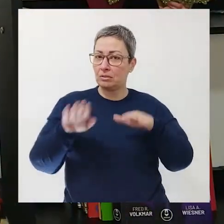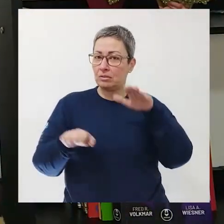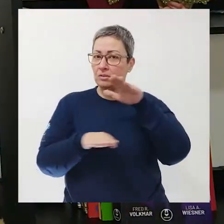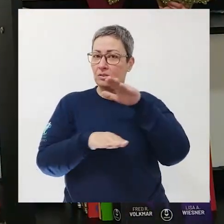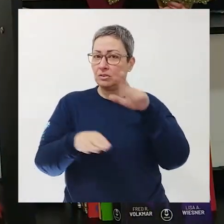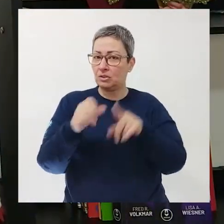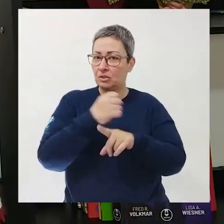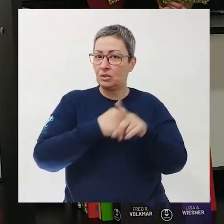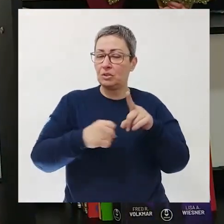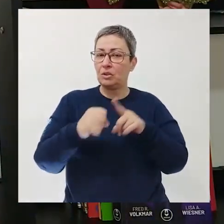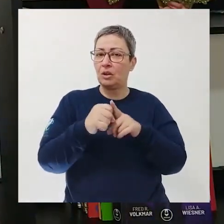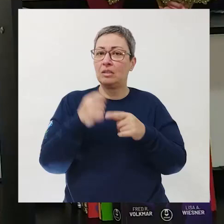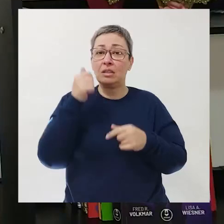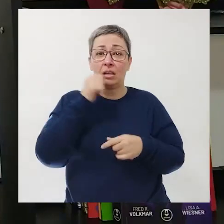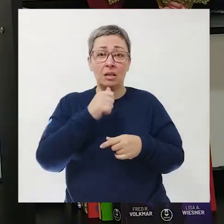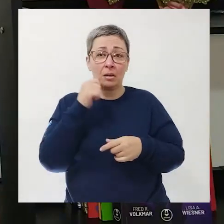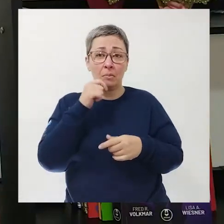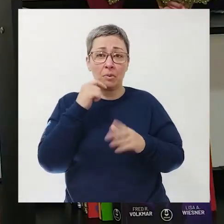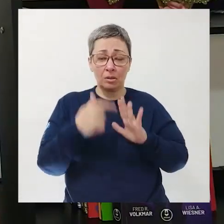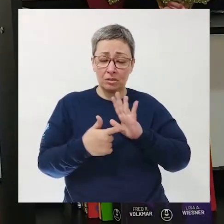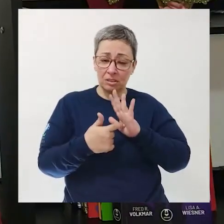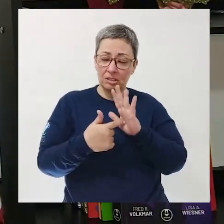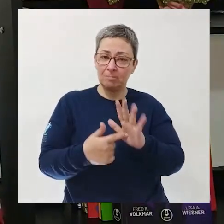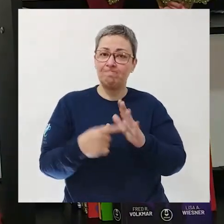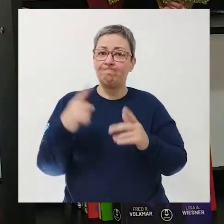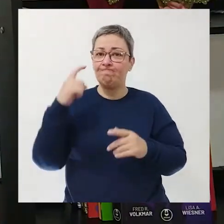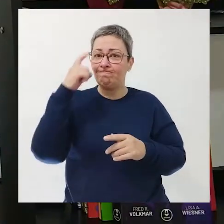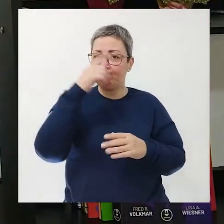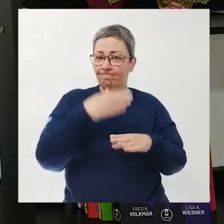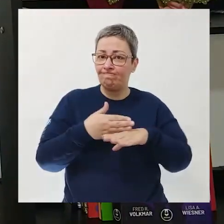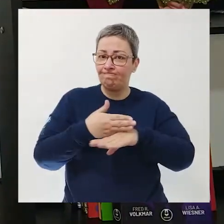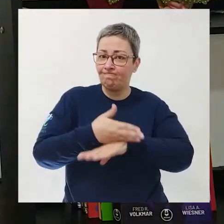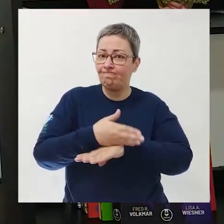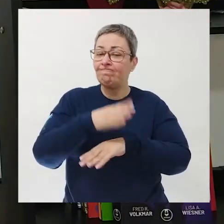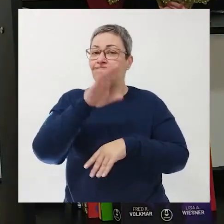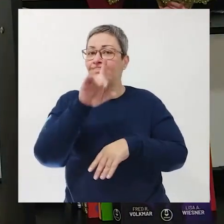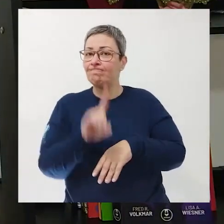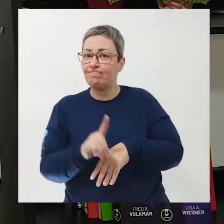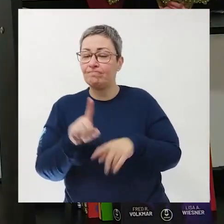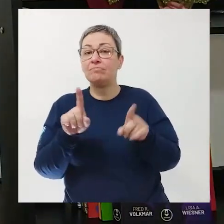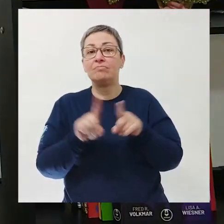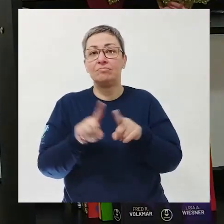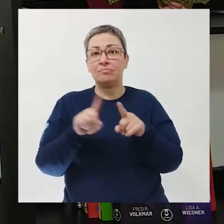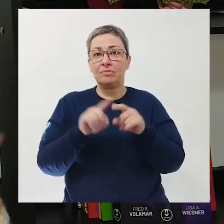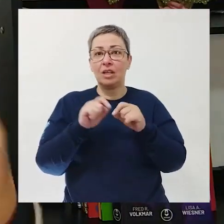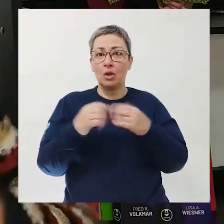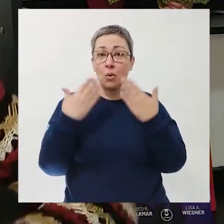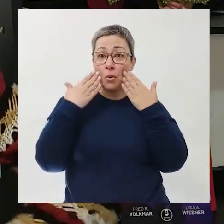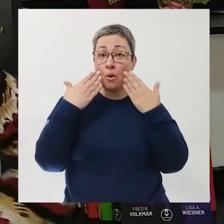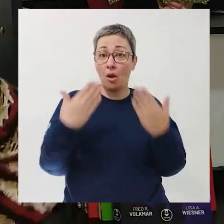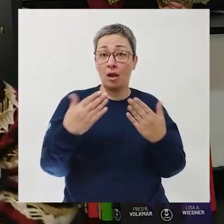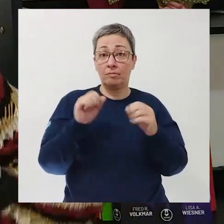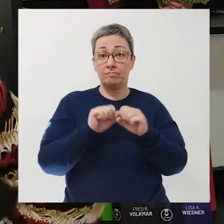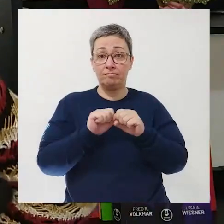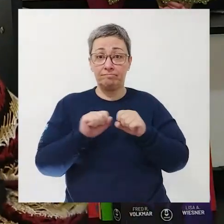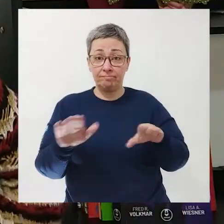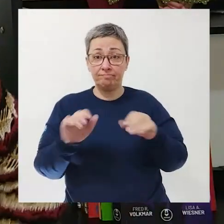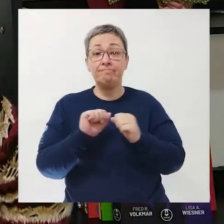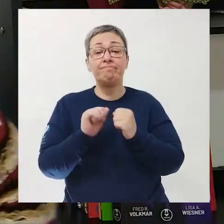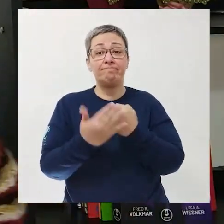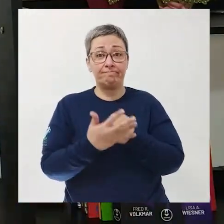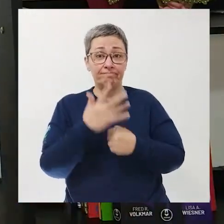desigualdades sociais, elas se demonstram na dificuldade ao acesso aos direitos e isso se escancarou com a pandemia, vocês não